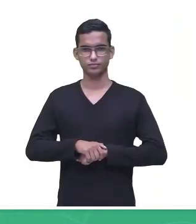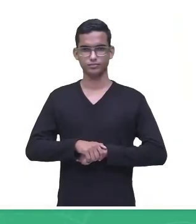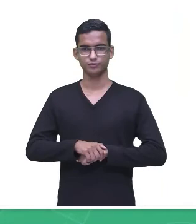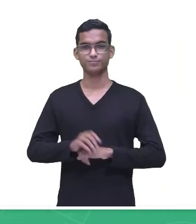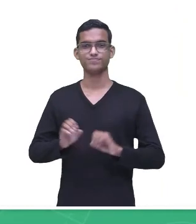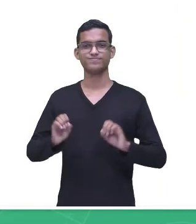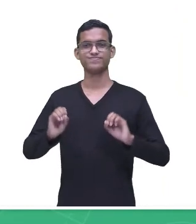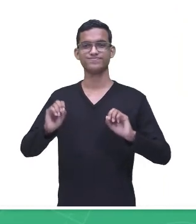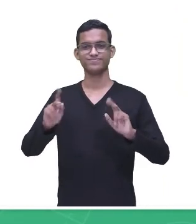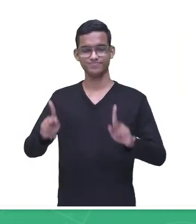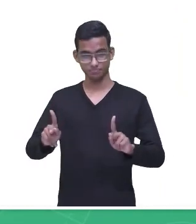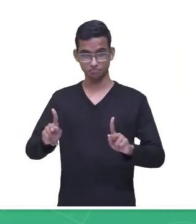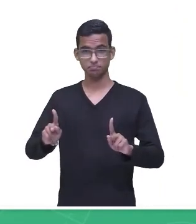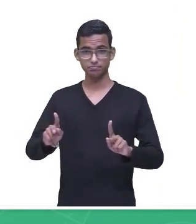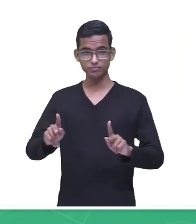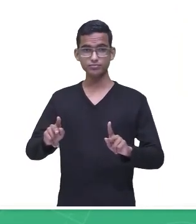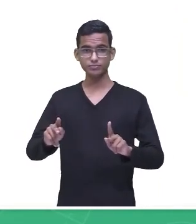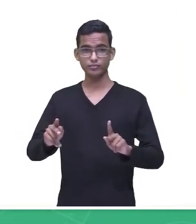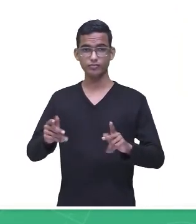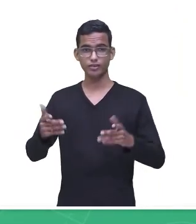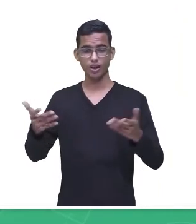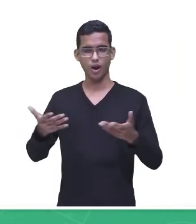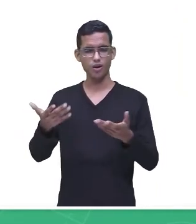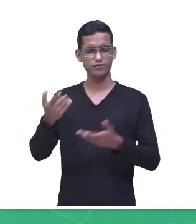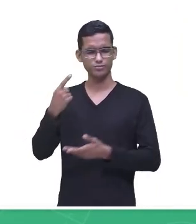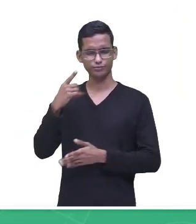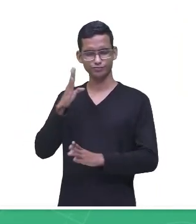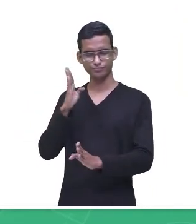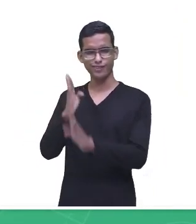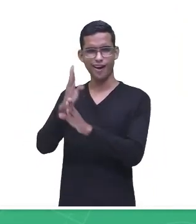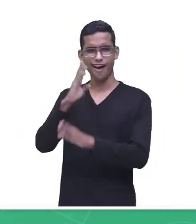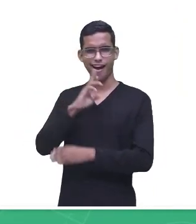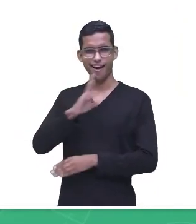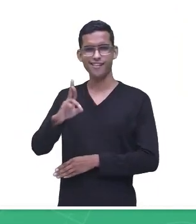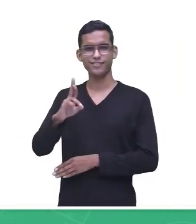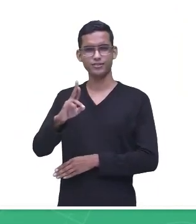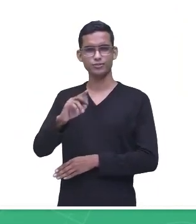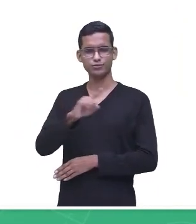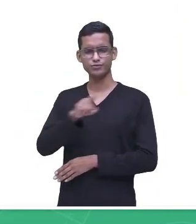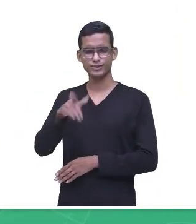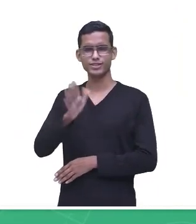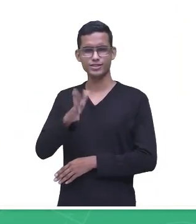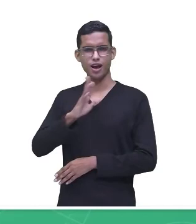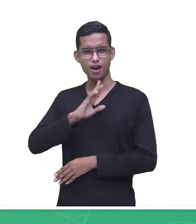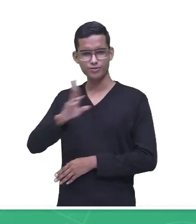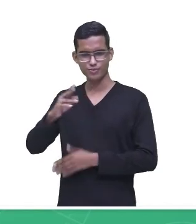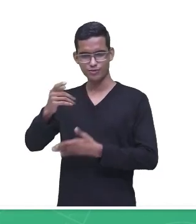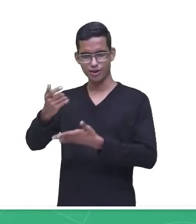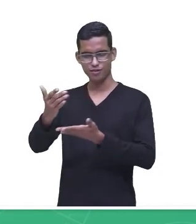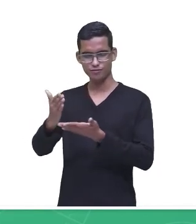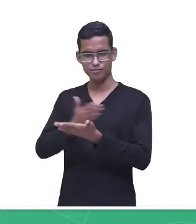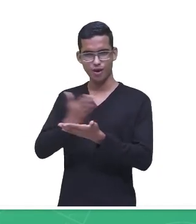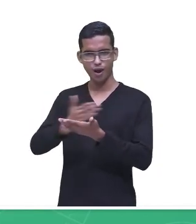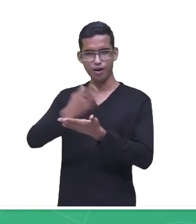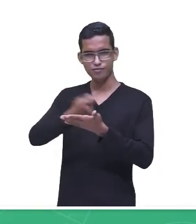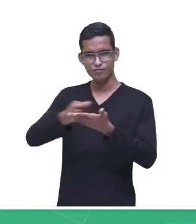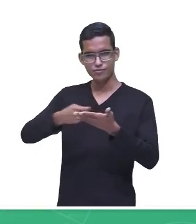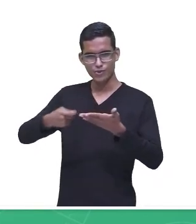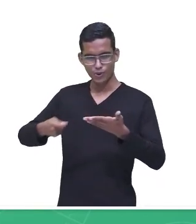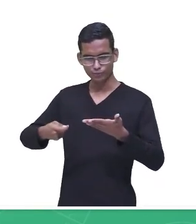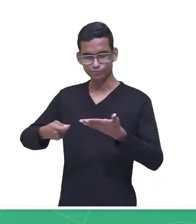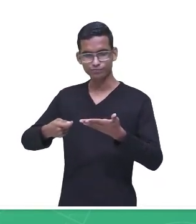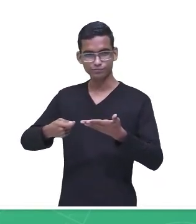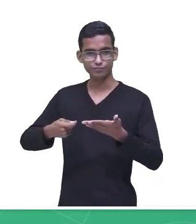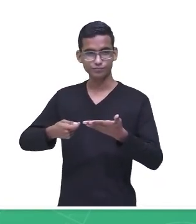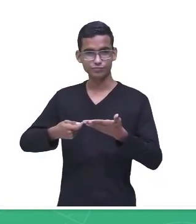Ok, vamos então tentar achar essas respostas. Você já deve ter respondido aí no caderninho de vocês, né? Com certeza acompanharam